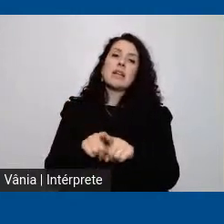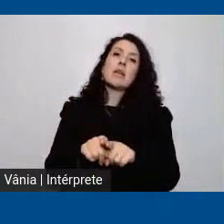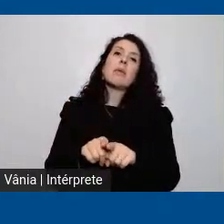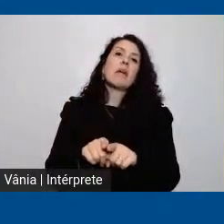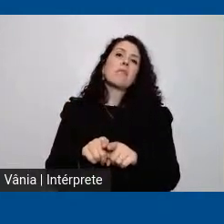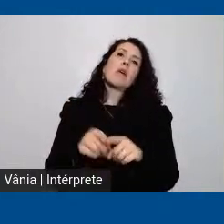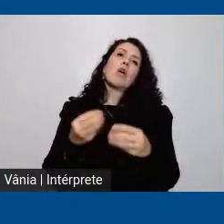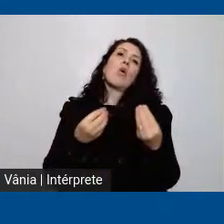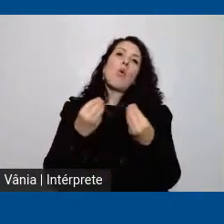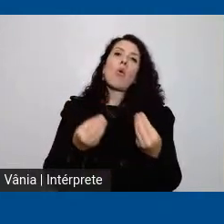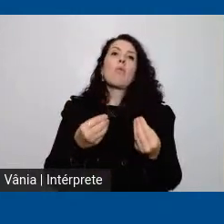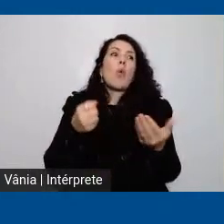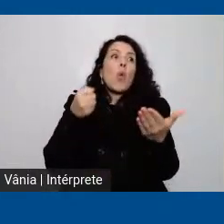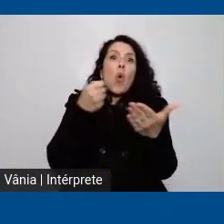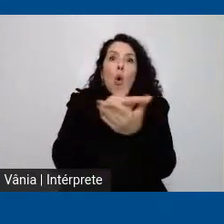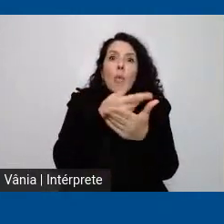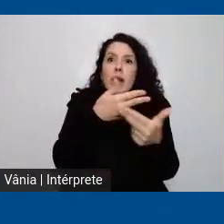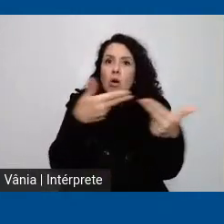encomendas.